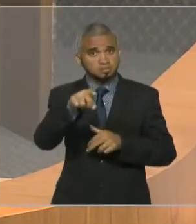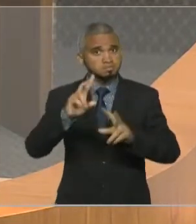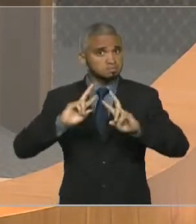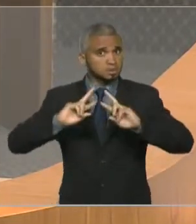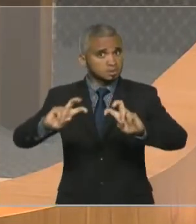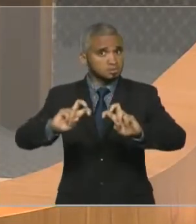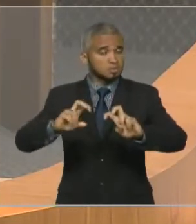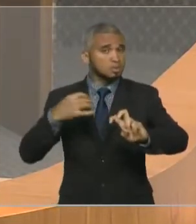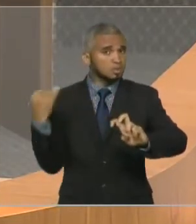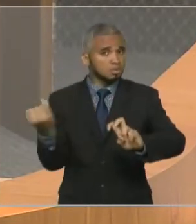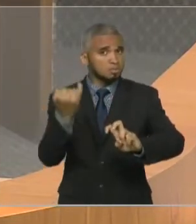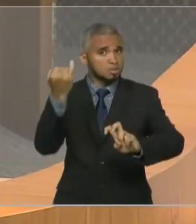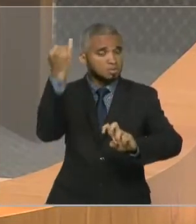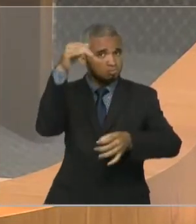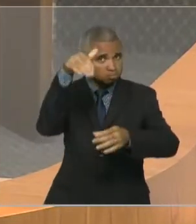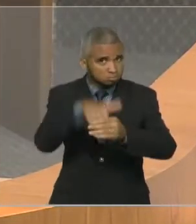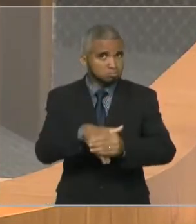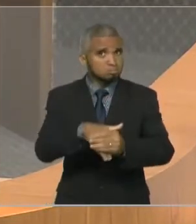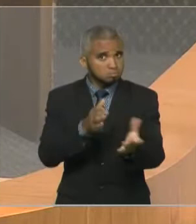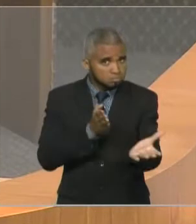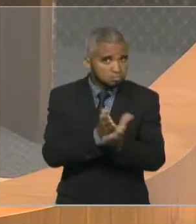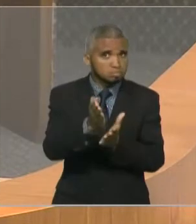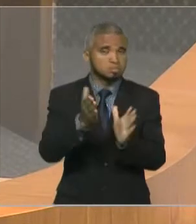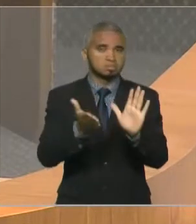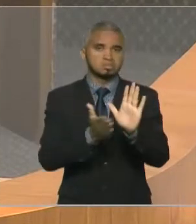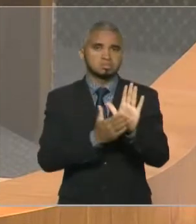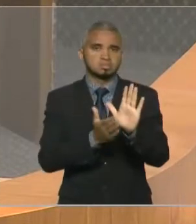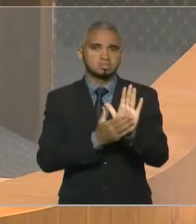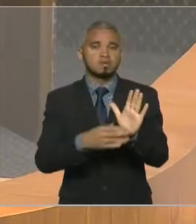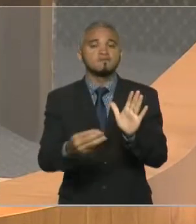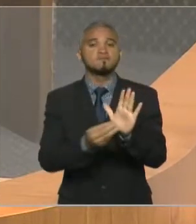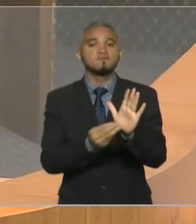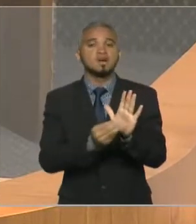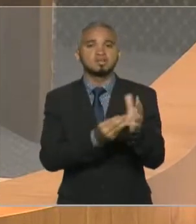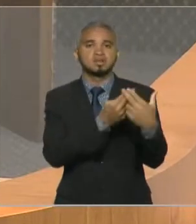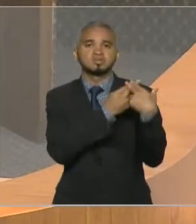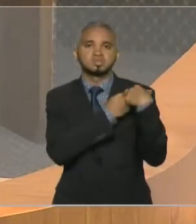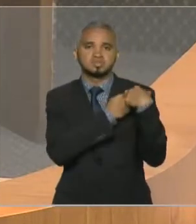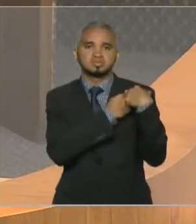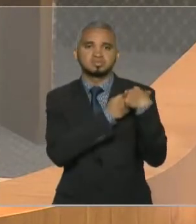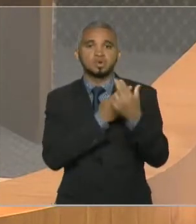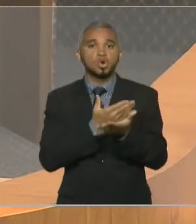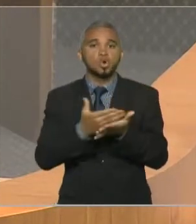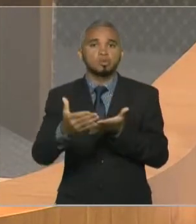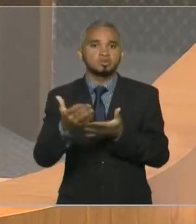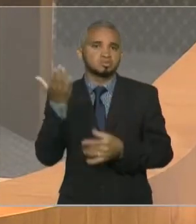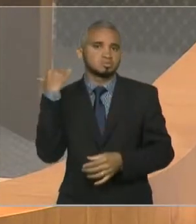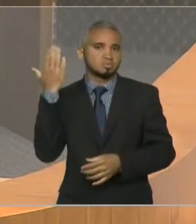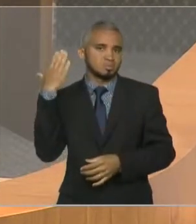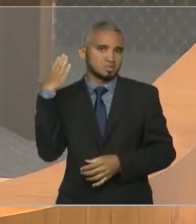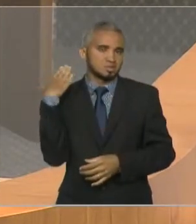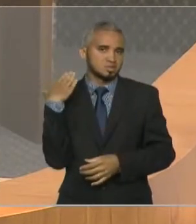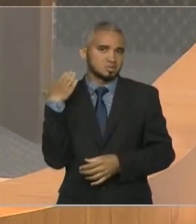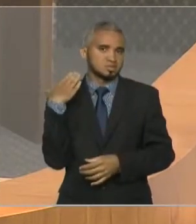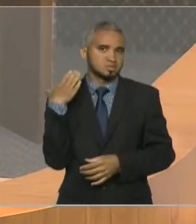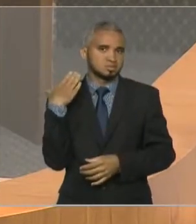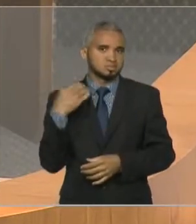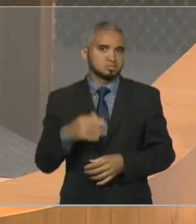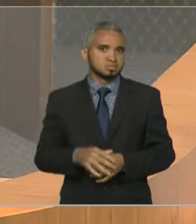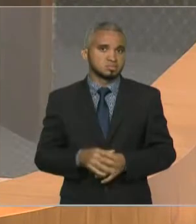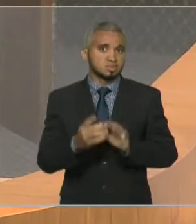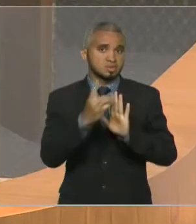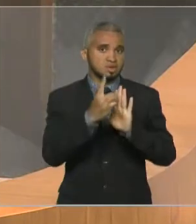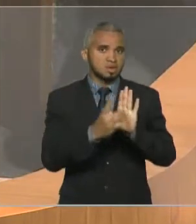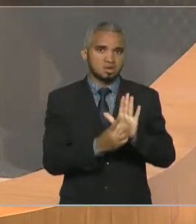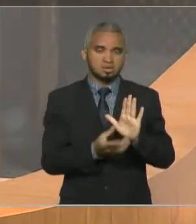requerimento, porque a falta de responsabilidade com o FEPA começou desde o remanejamento orçamentário por meio desses